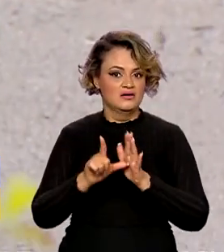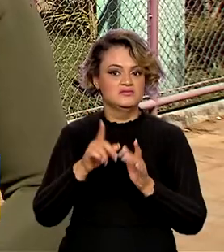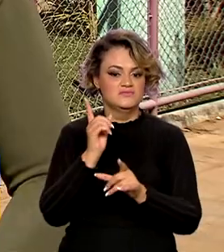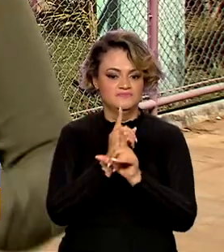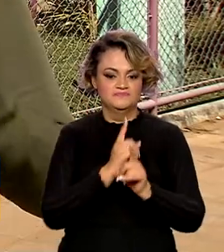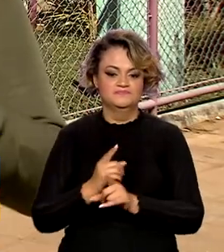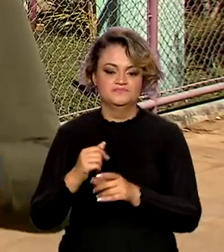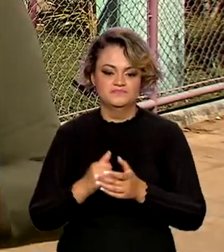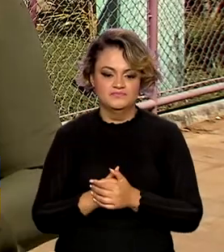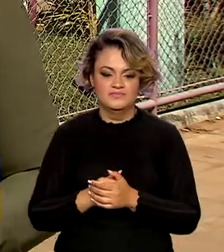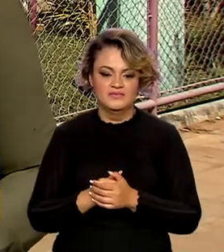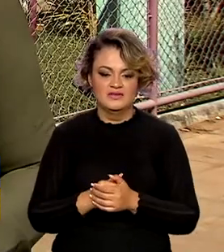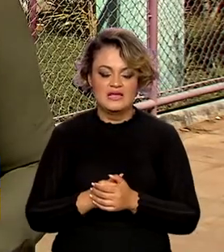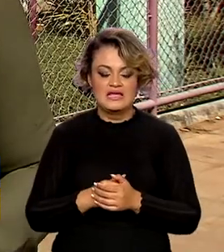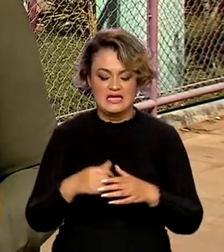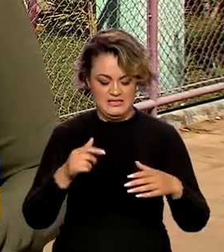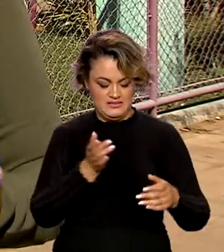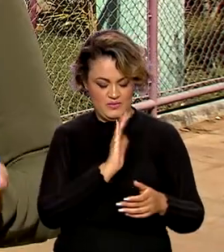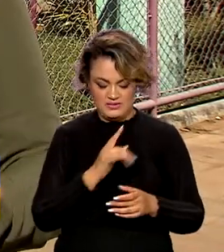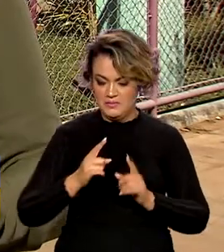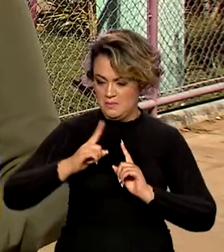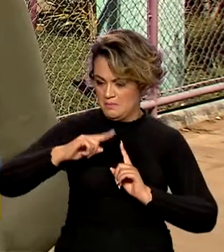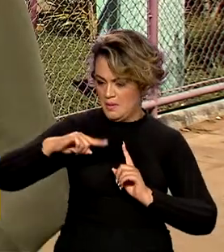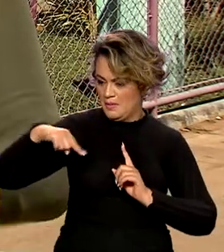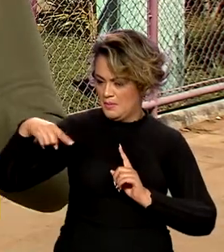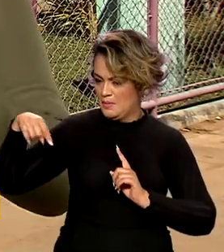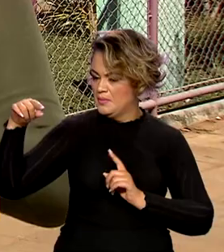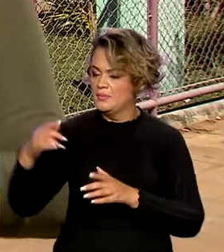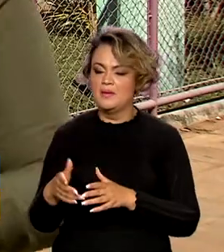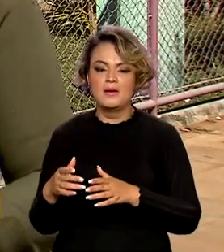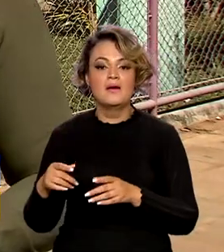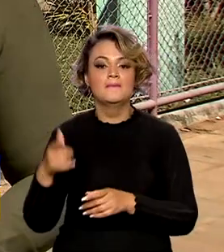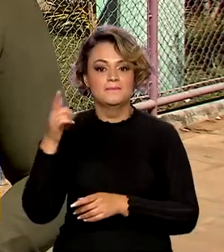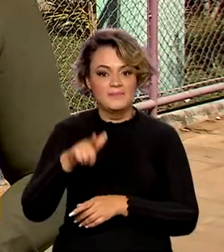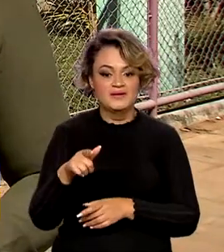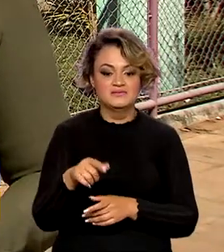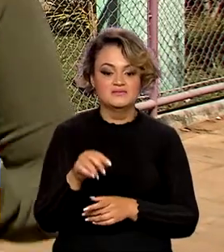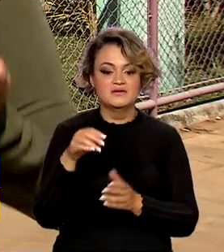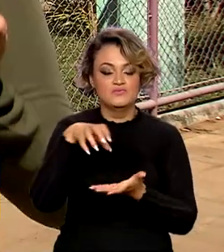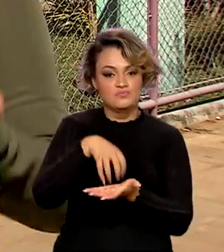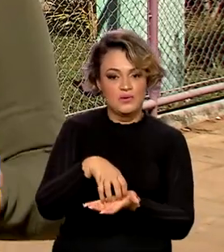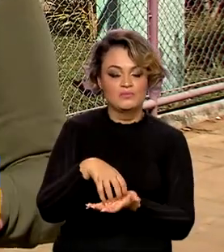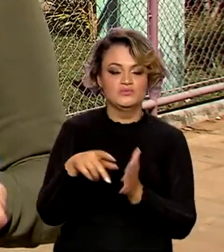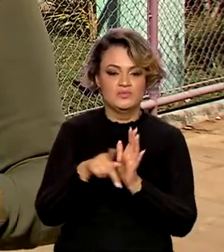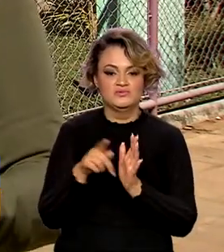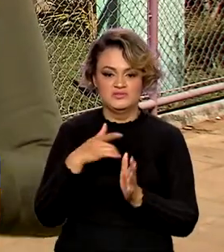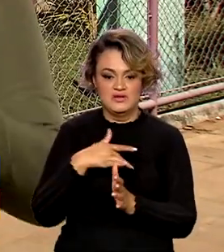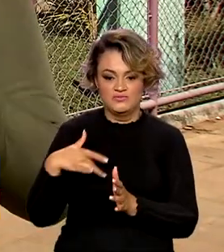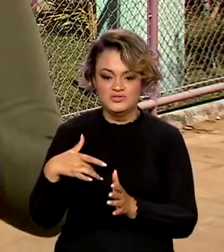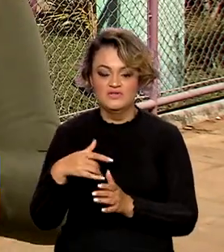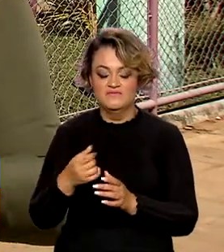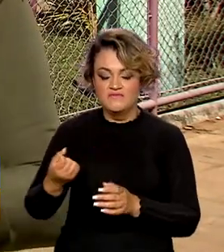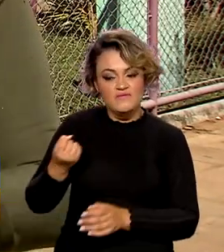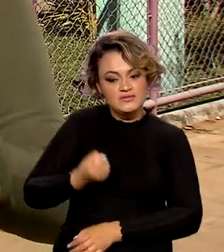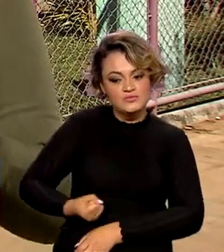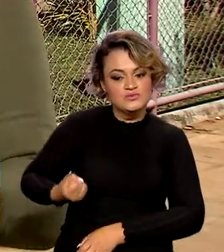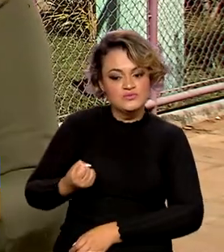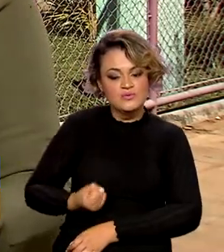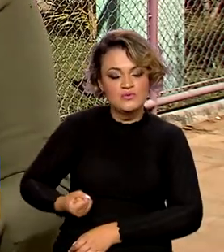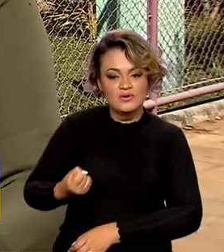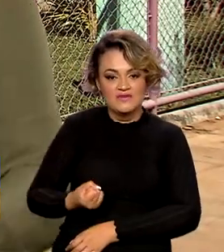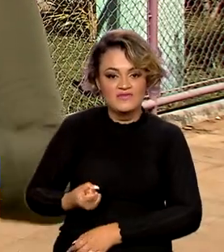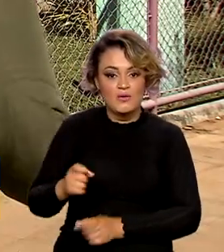funcionais além do eletrocardiograma do bebê as unidades de saúde deverão fazer a ultrassonografia